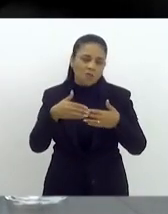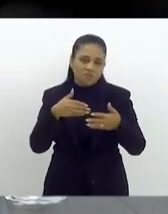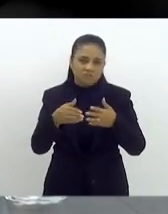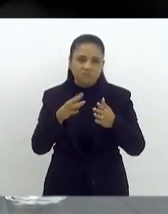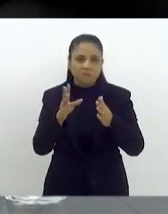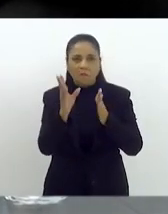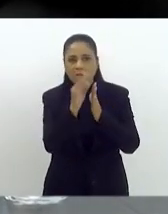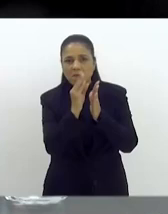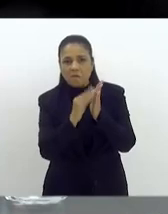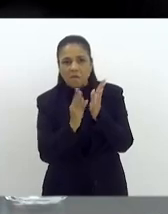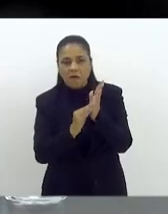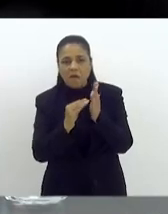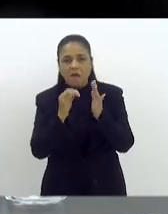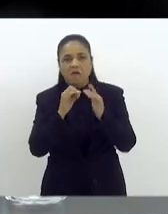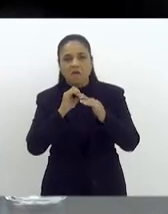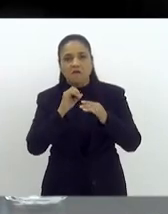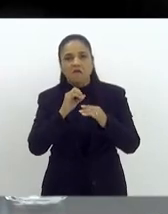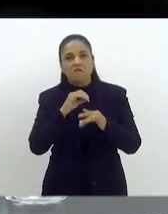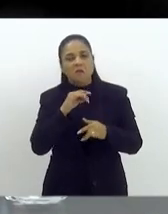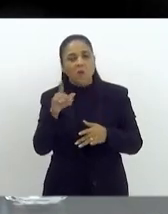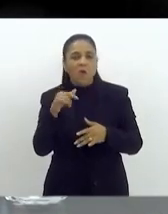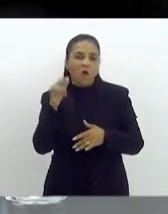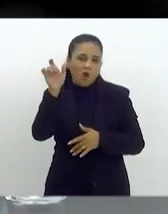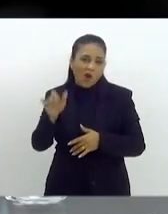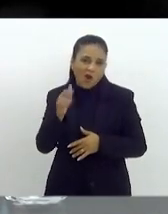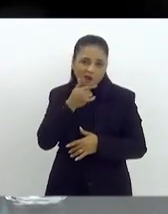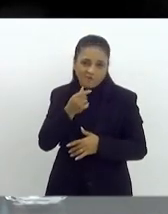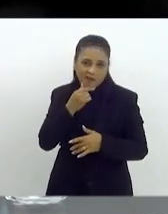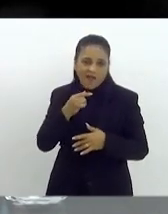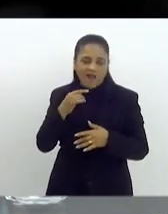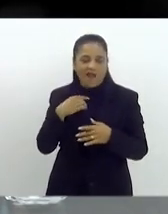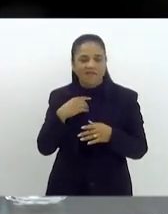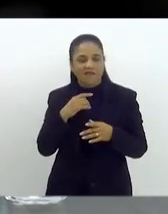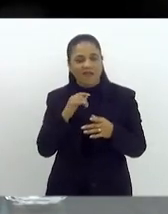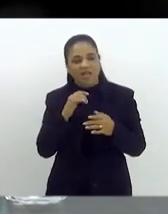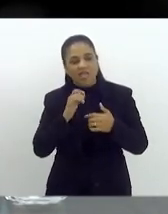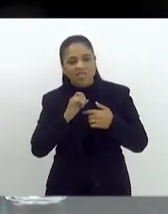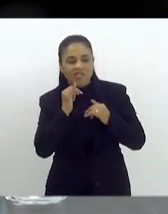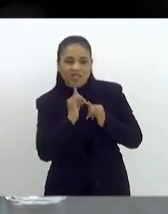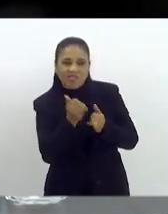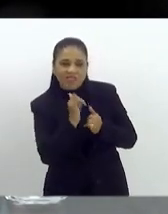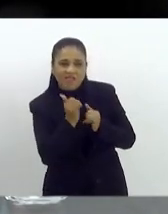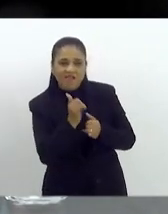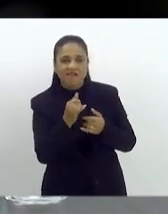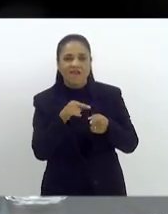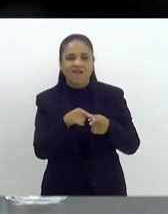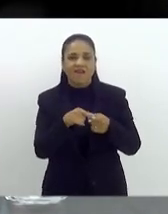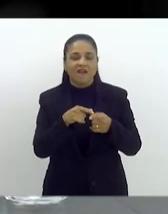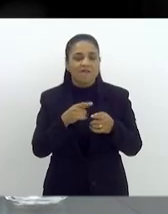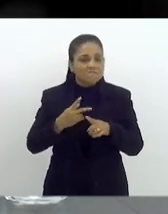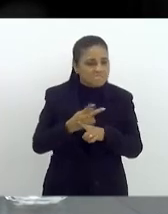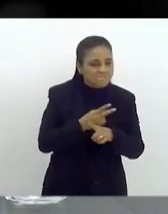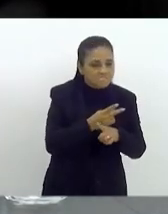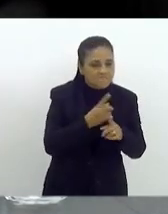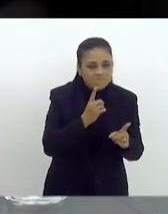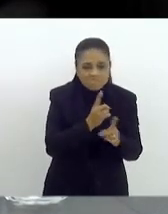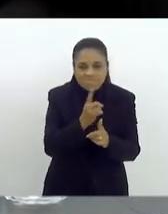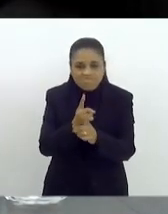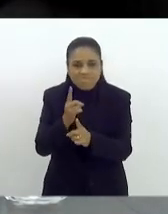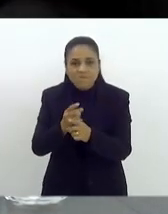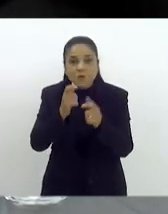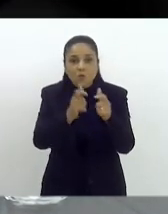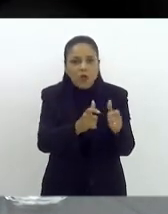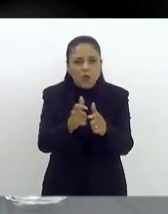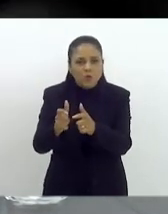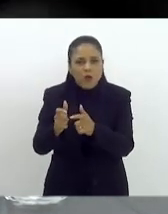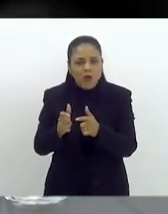autor vai lá e faz comentários fica justamente tentando identificar todos os seus lugares de frequência fazendo mapeamento